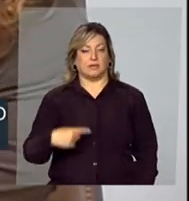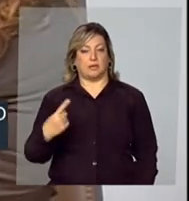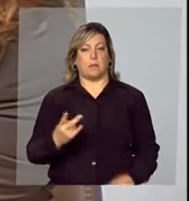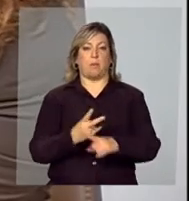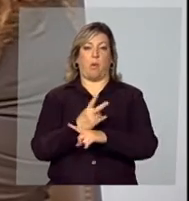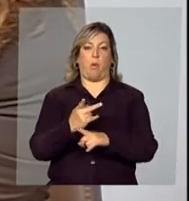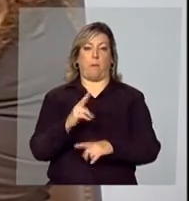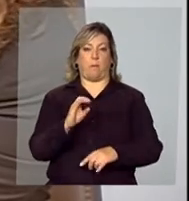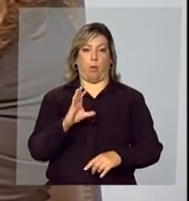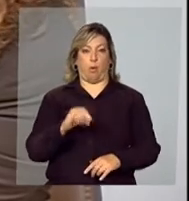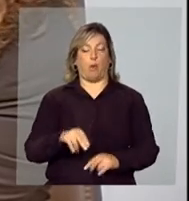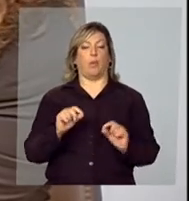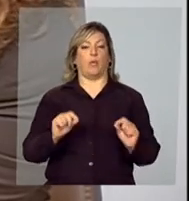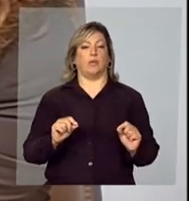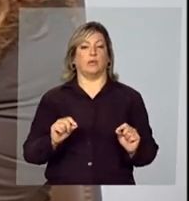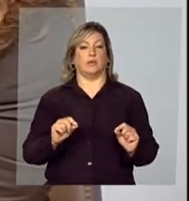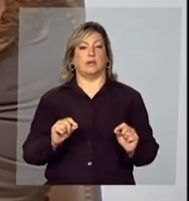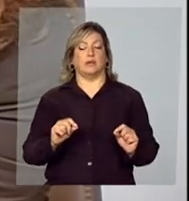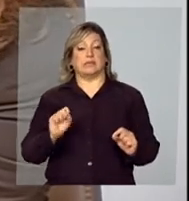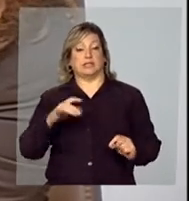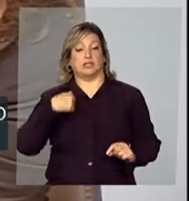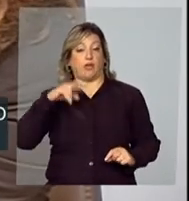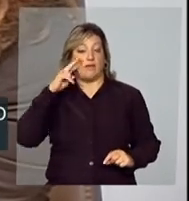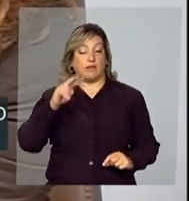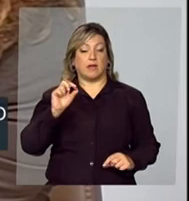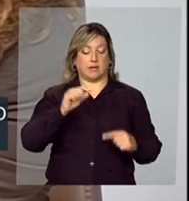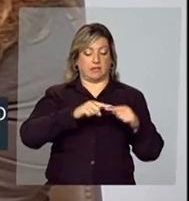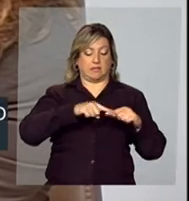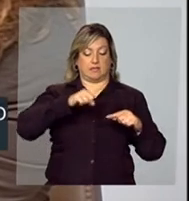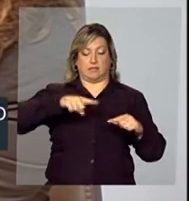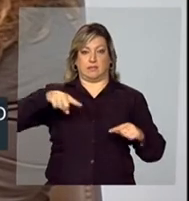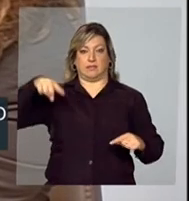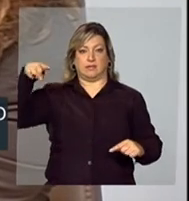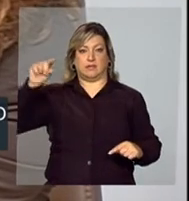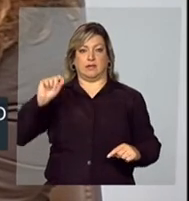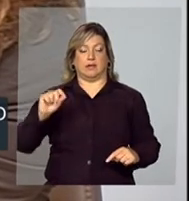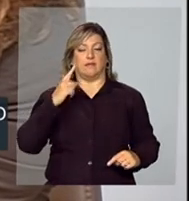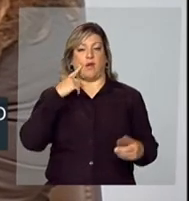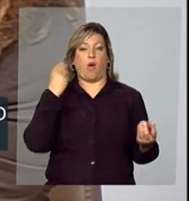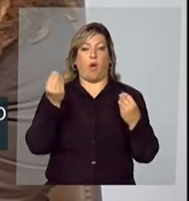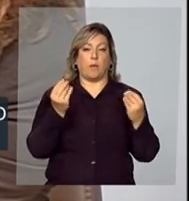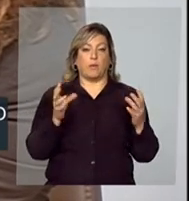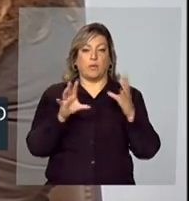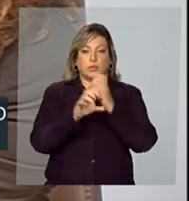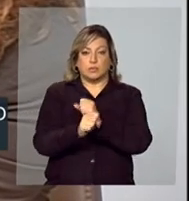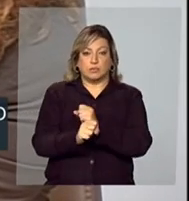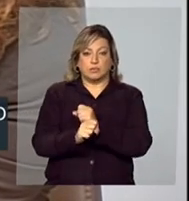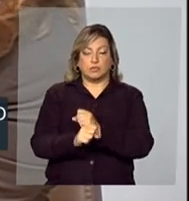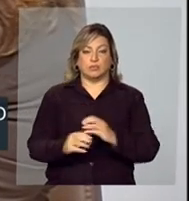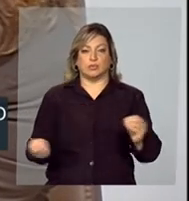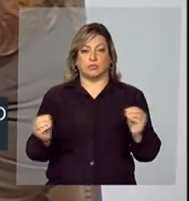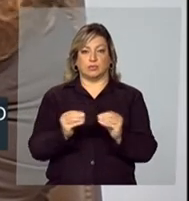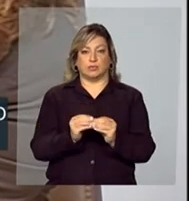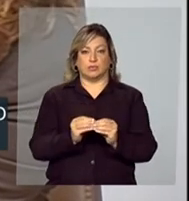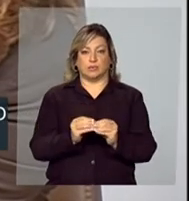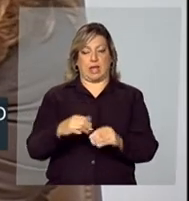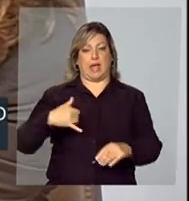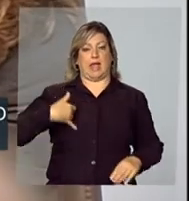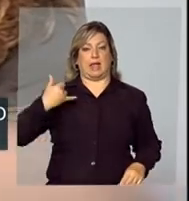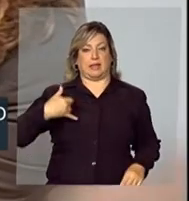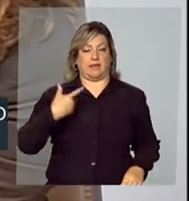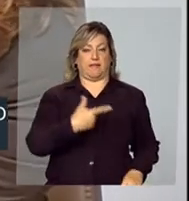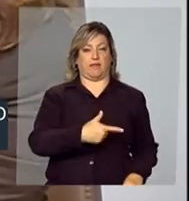que se olharmos aqui o gráfico nade se somarmos com a faixa etária